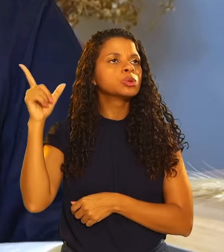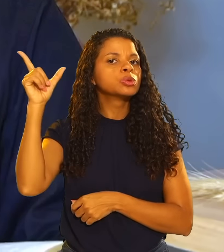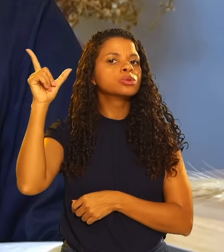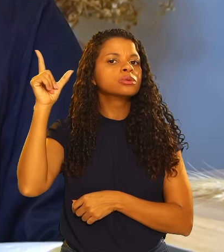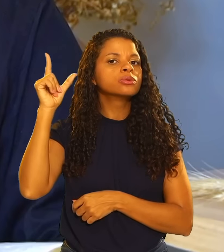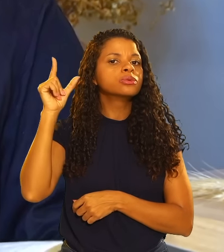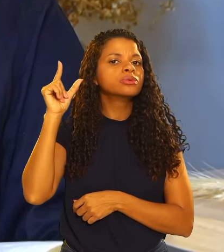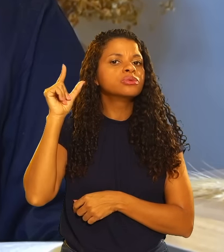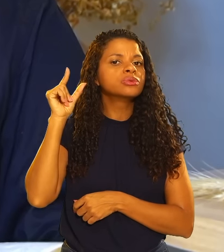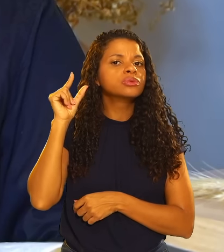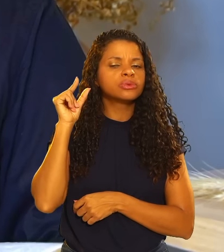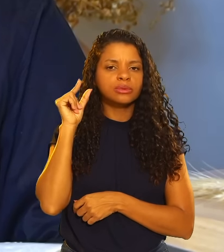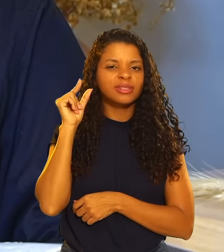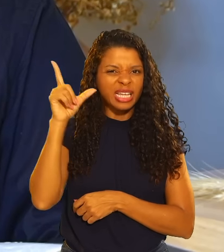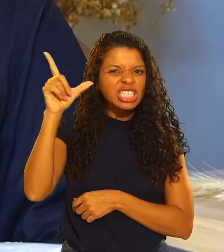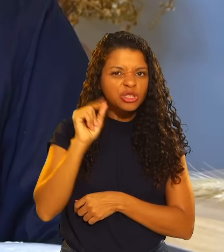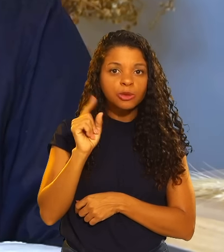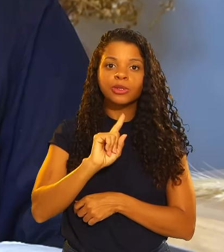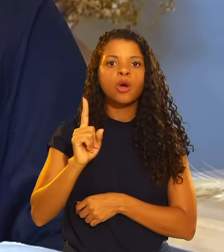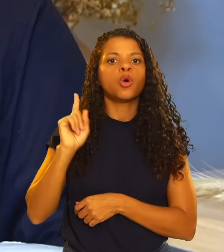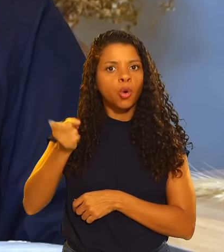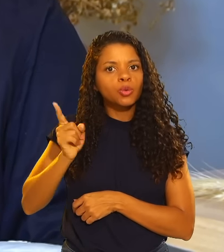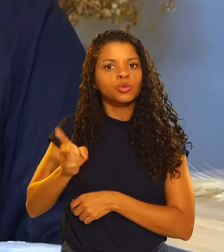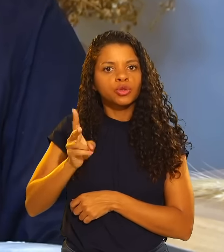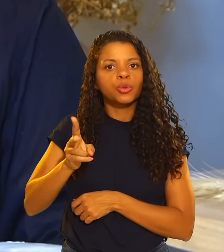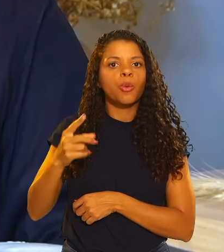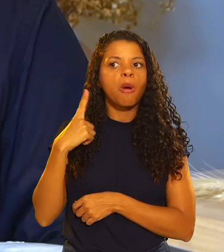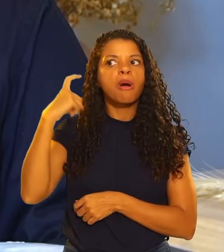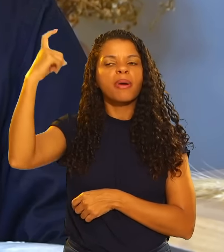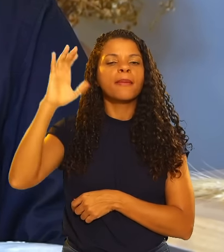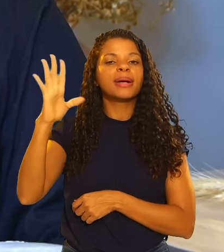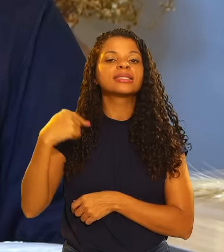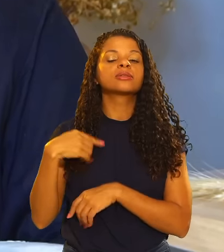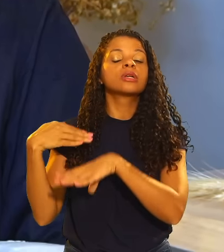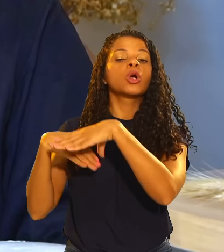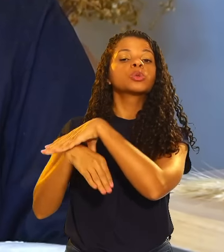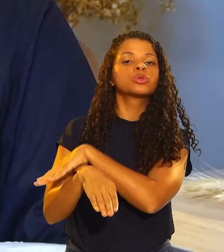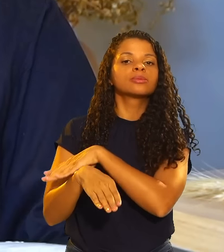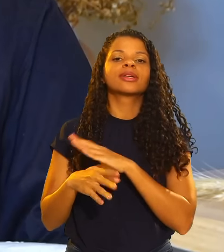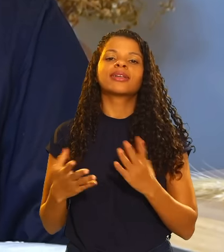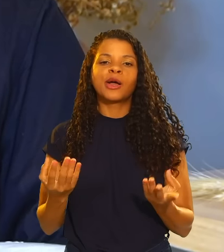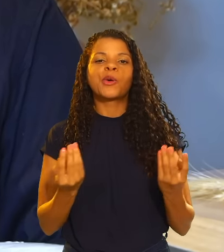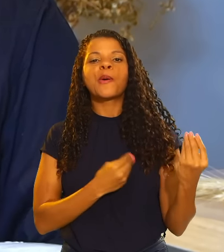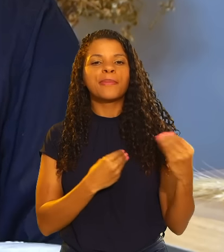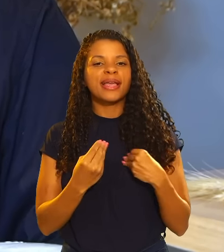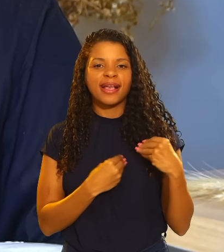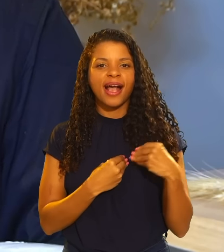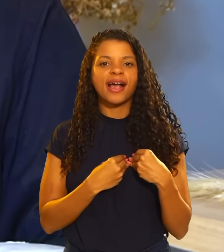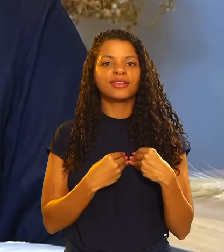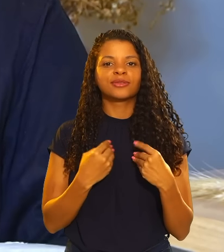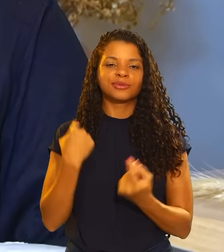pecado contra o Espírito Santo, ele vai mais ou menos nessa direção. Os escribas, aqui no contexto, e Jesus falou por conta também